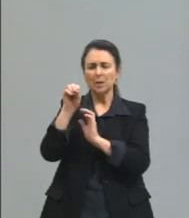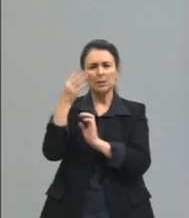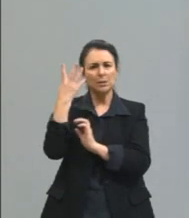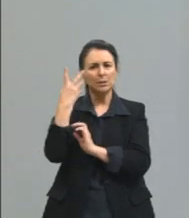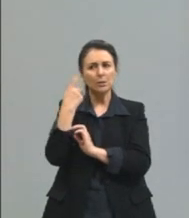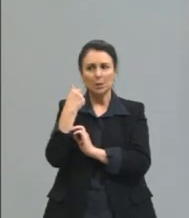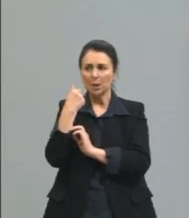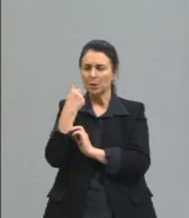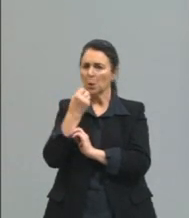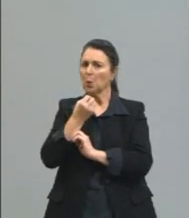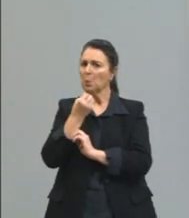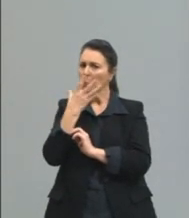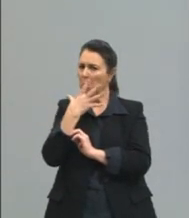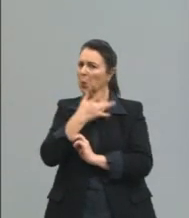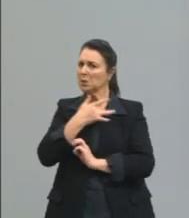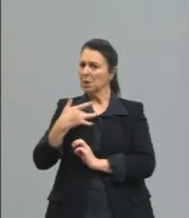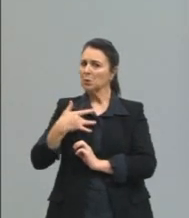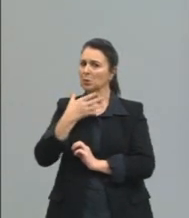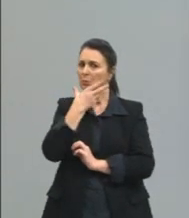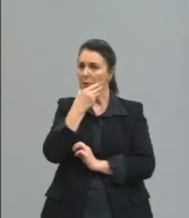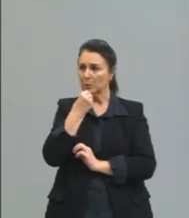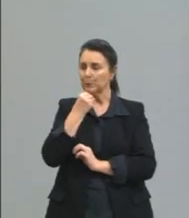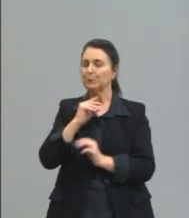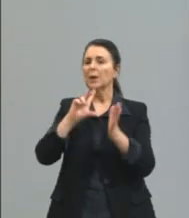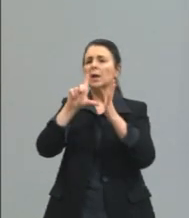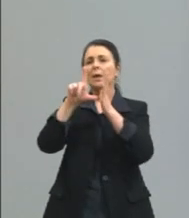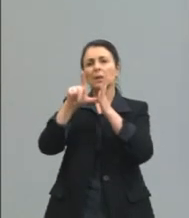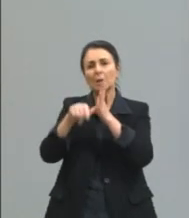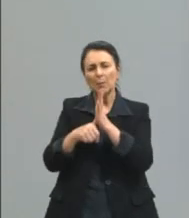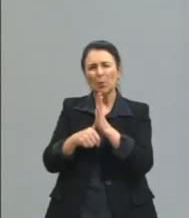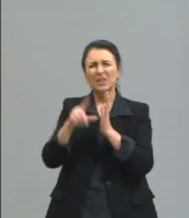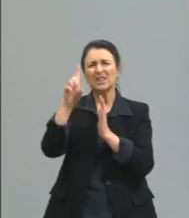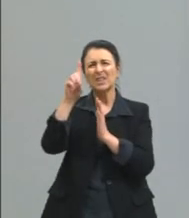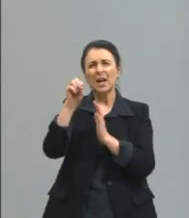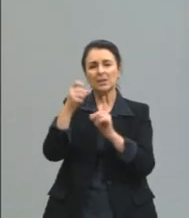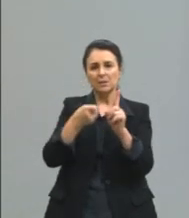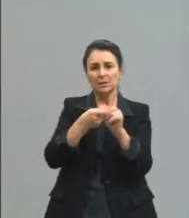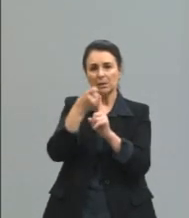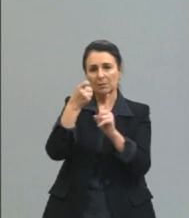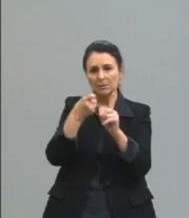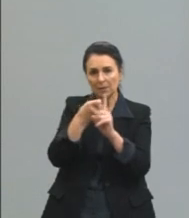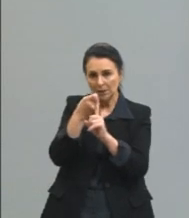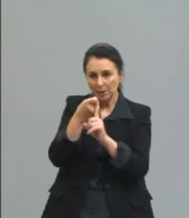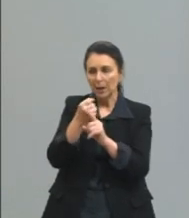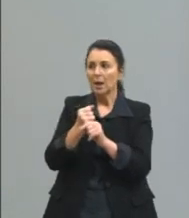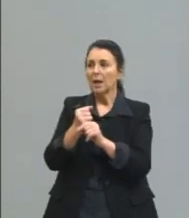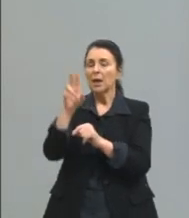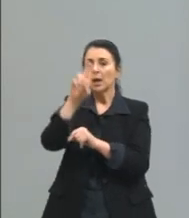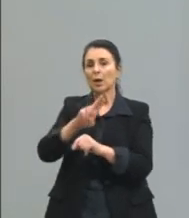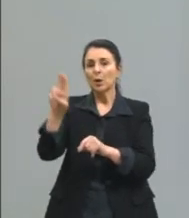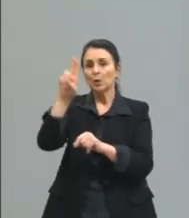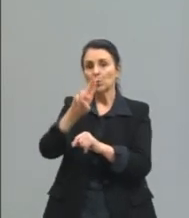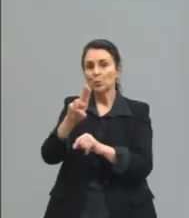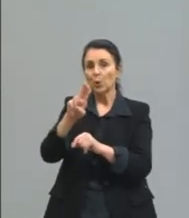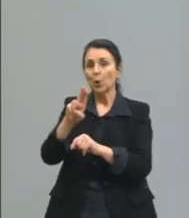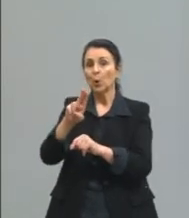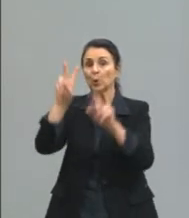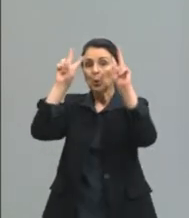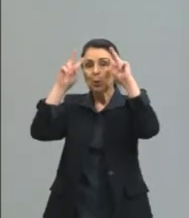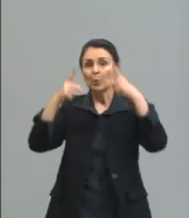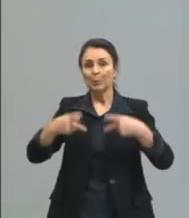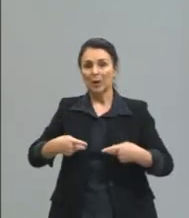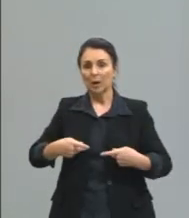Meses depois, Jenner inoculou no mesmo menino o pus varioloso humano, que causa